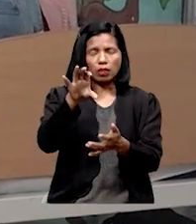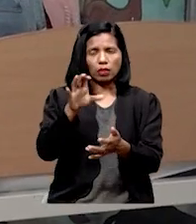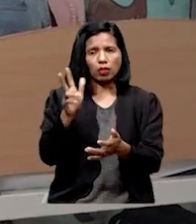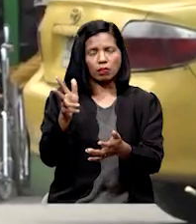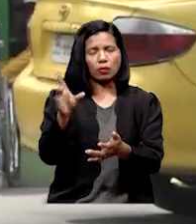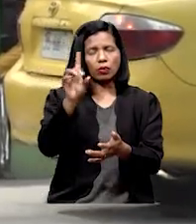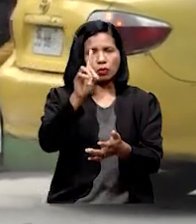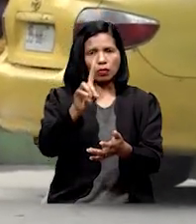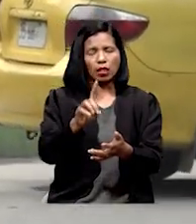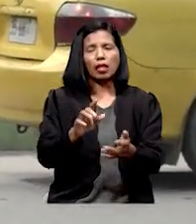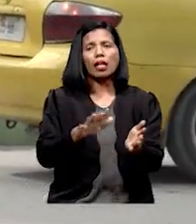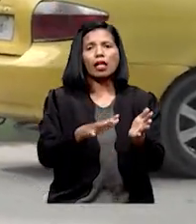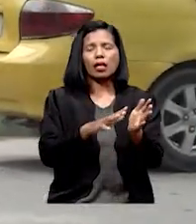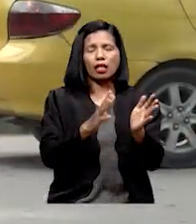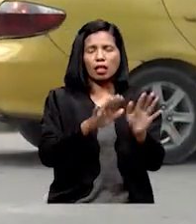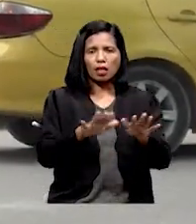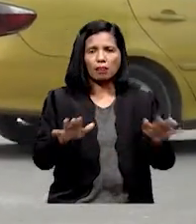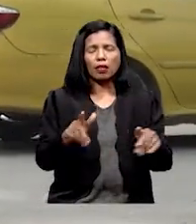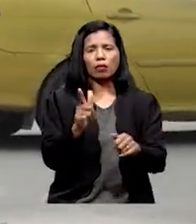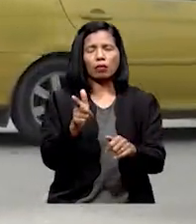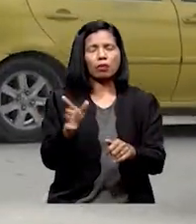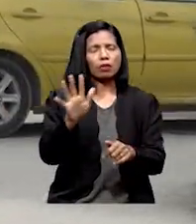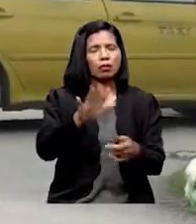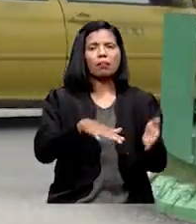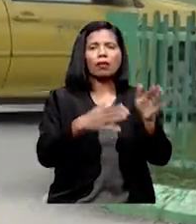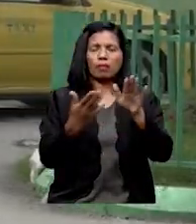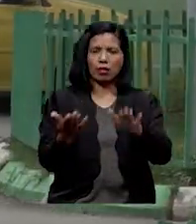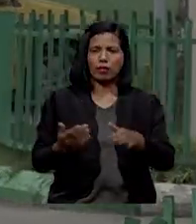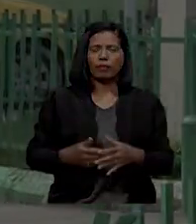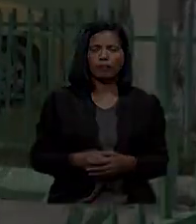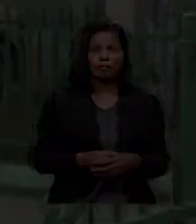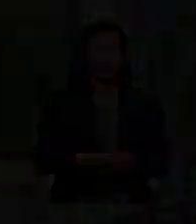lima maklakon vida. Efigenia Babu, Antonio Correa, GMN.